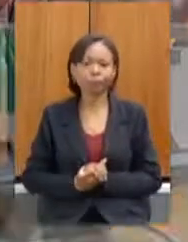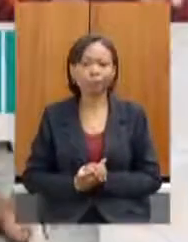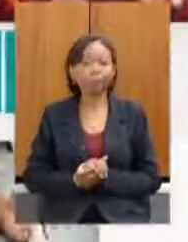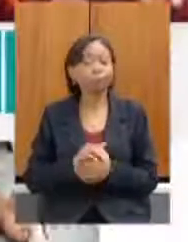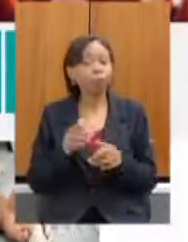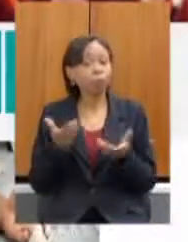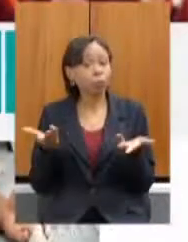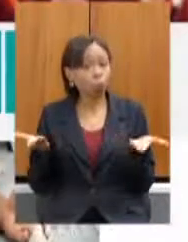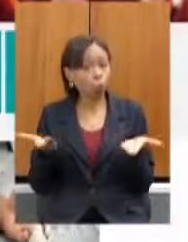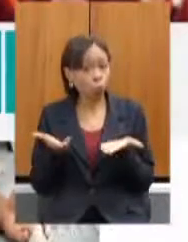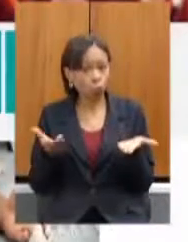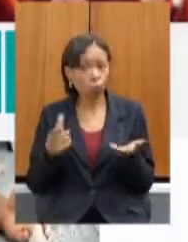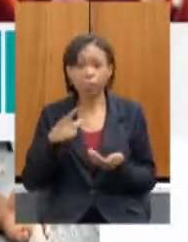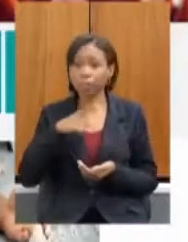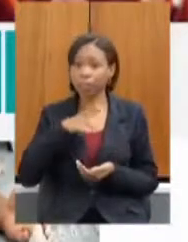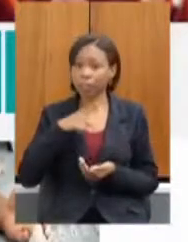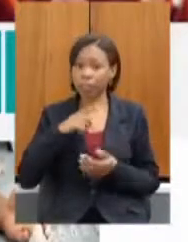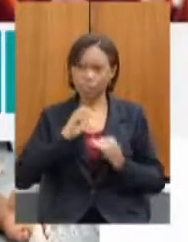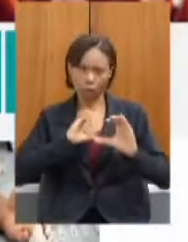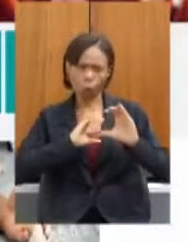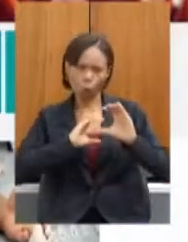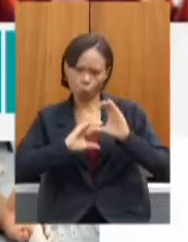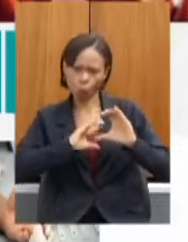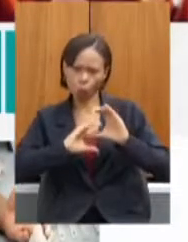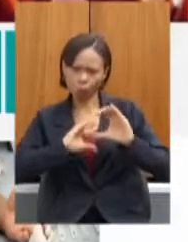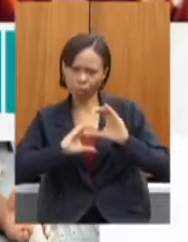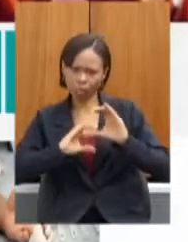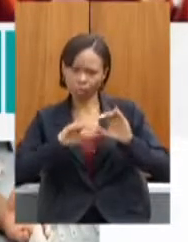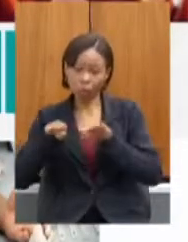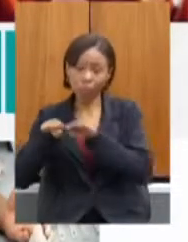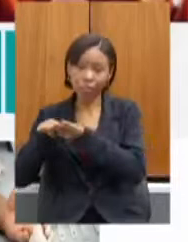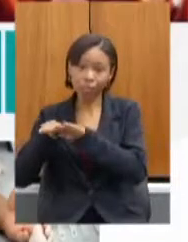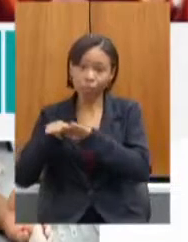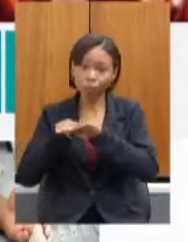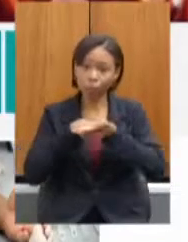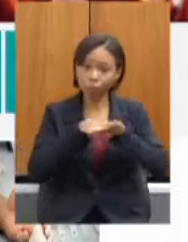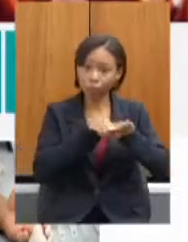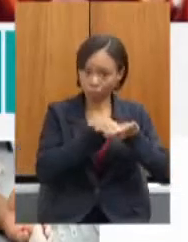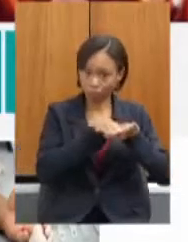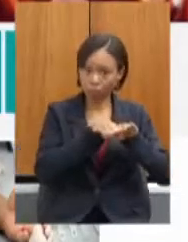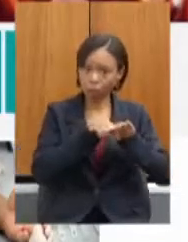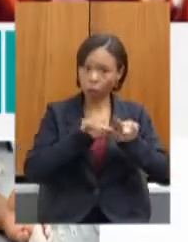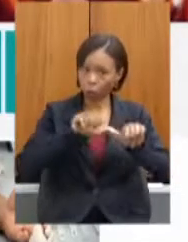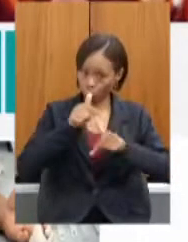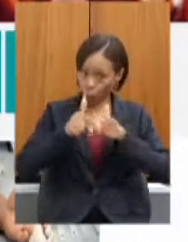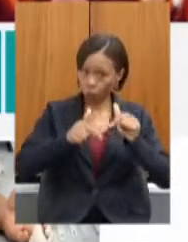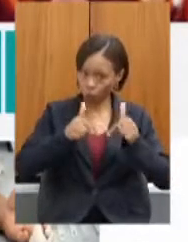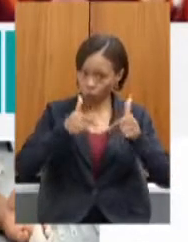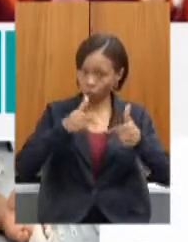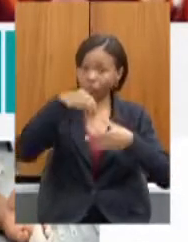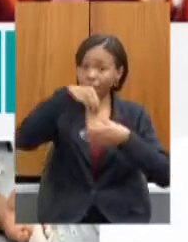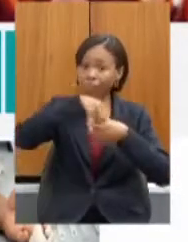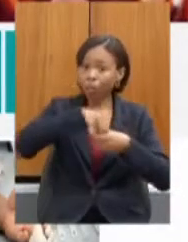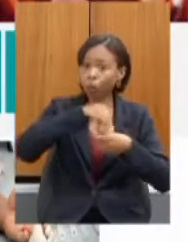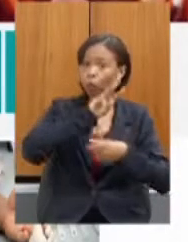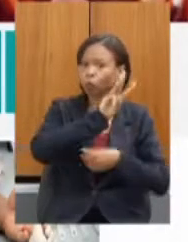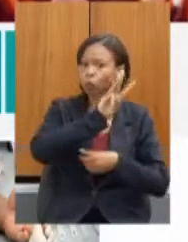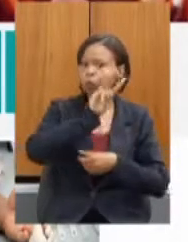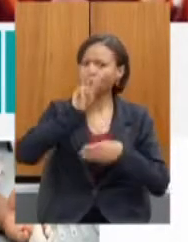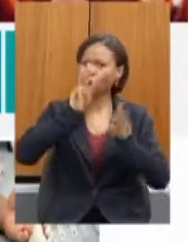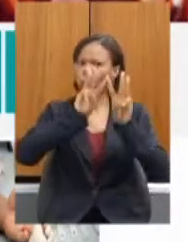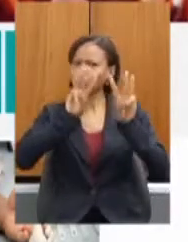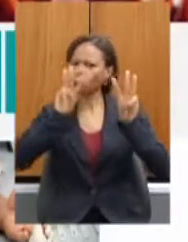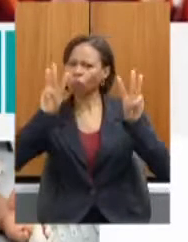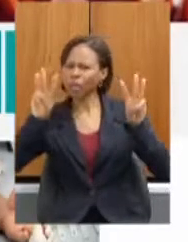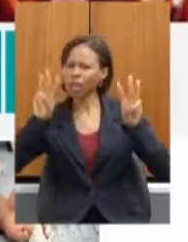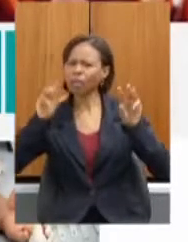nós temos hoje do paulista de comunicação e padronização das nossas ações um site um site que tem todos os